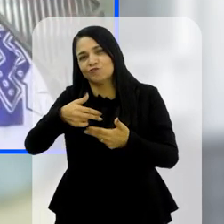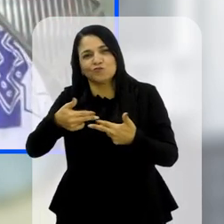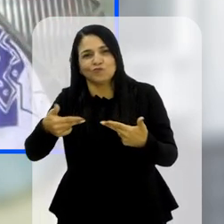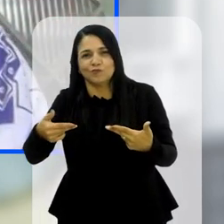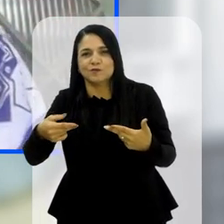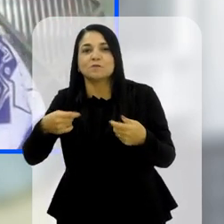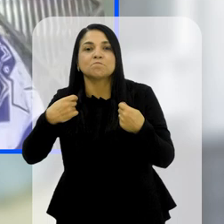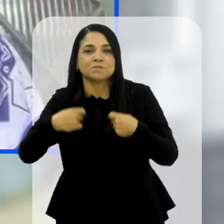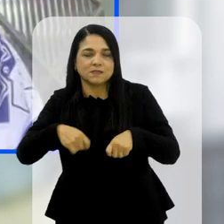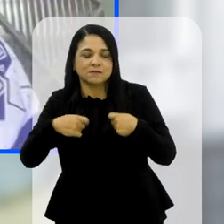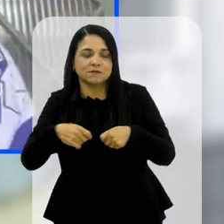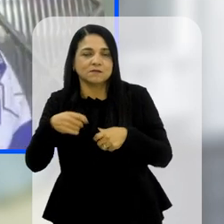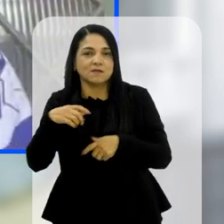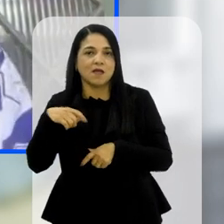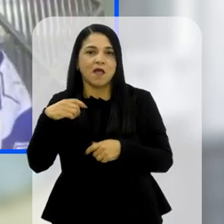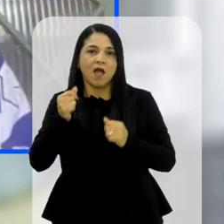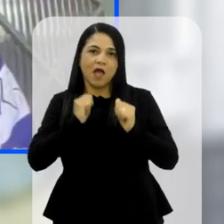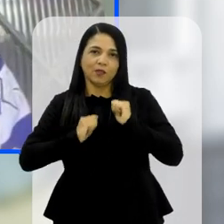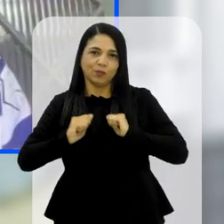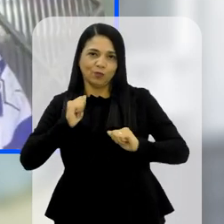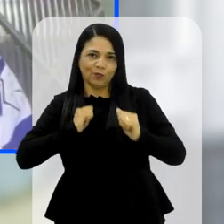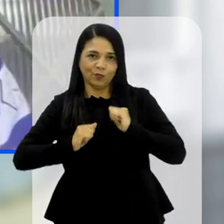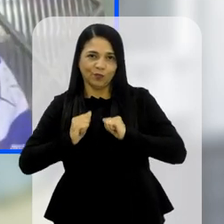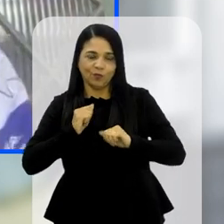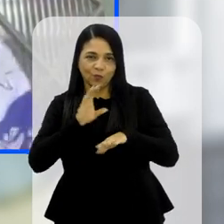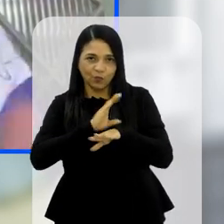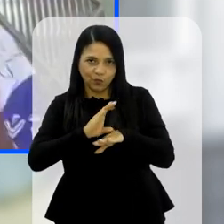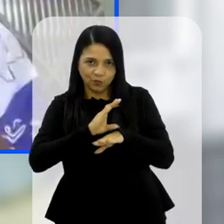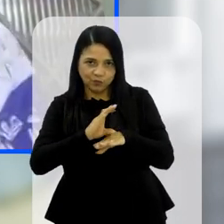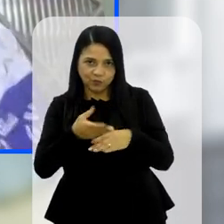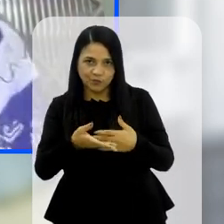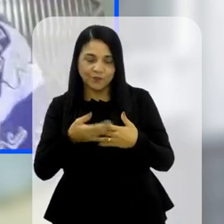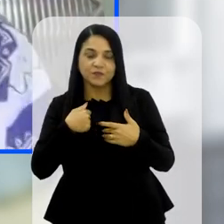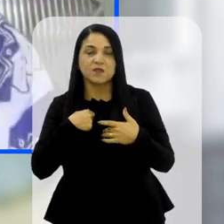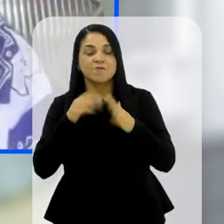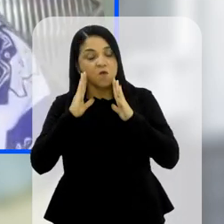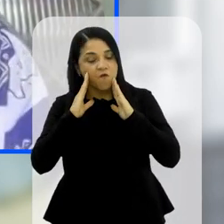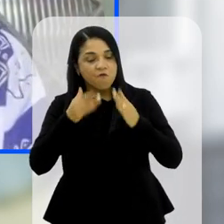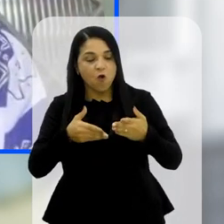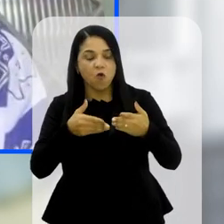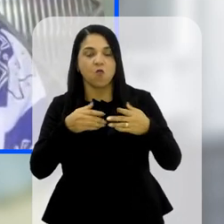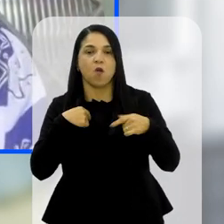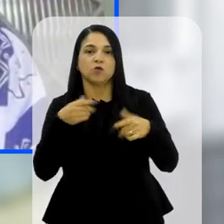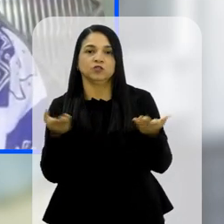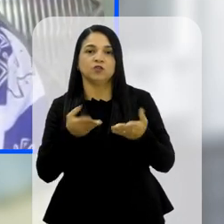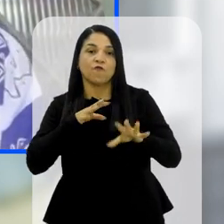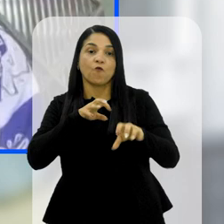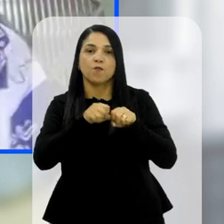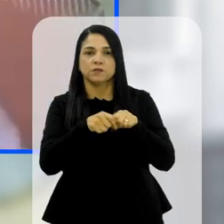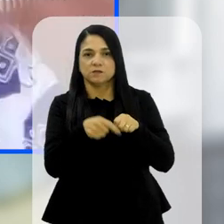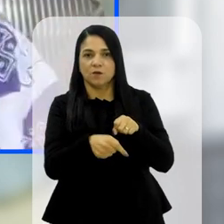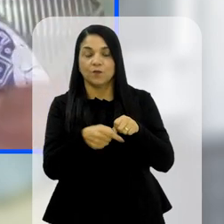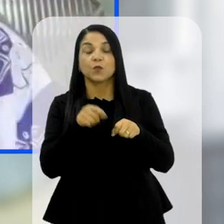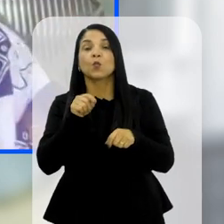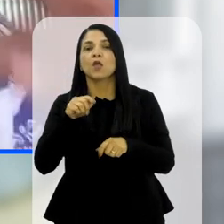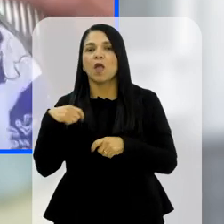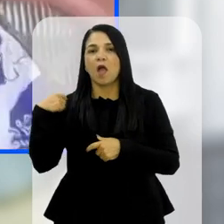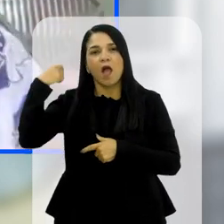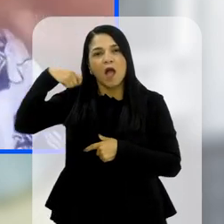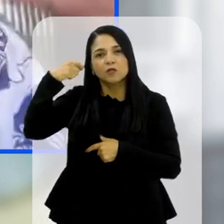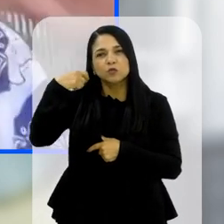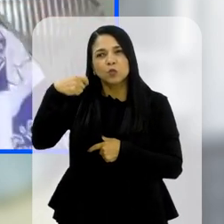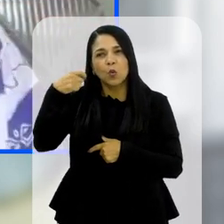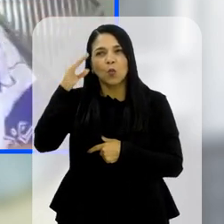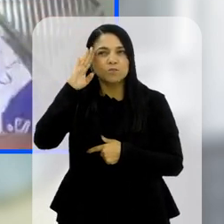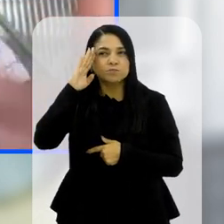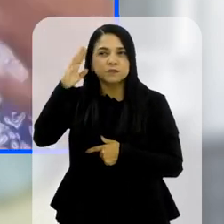construção do que é ser um ator hoje. Então, o nosso trabalho está bem focado nesse lugar de formação. O que é hoje ser um